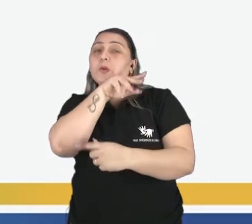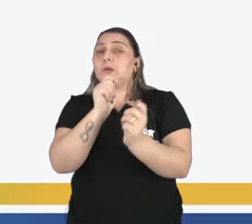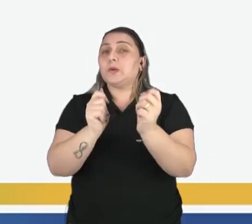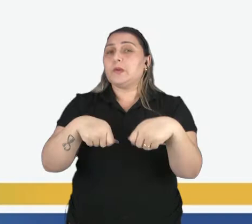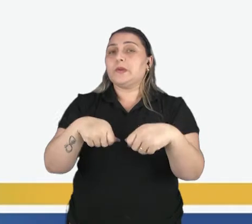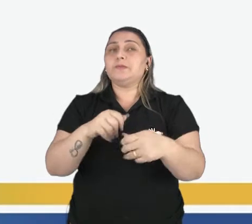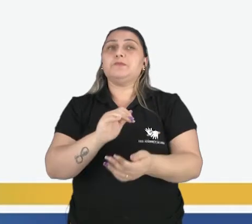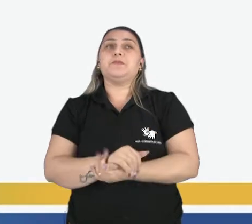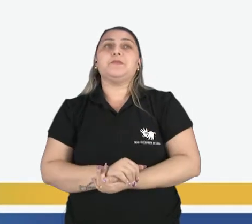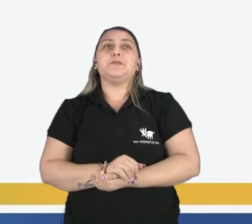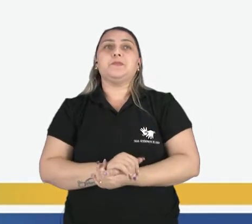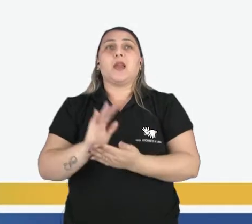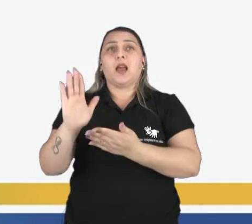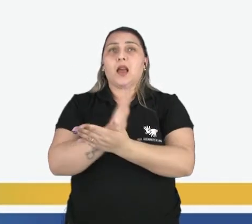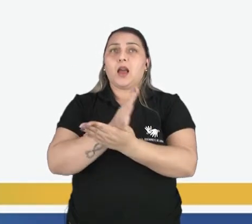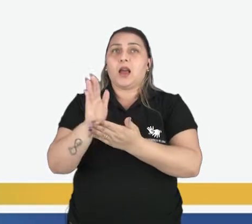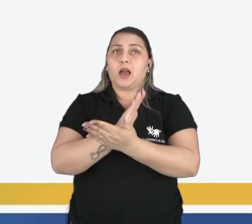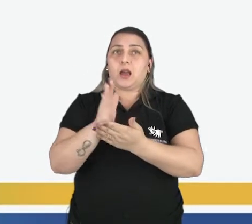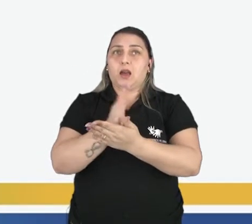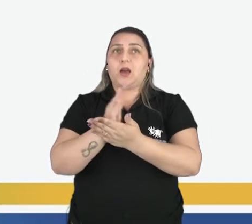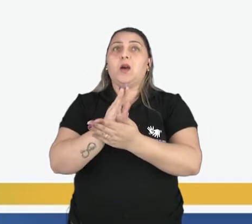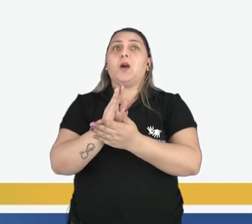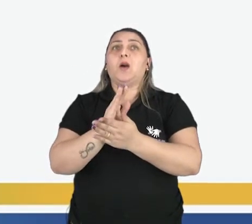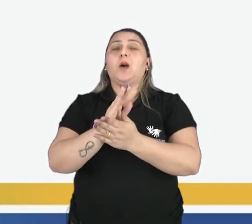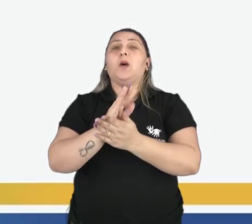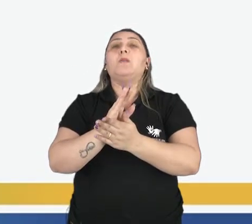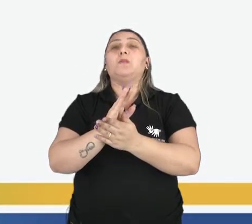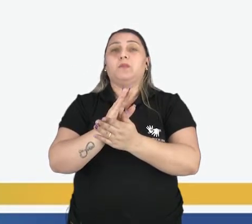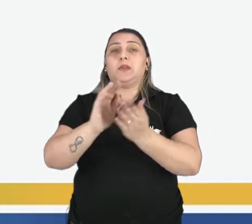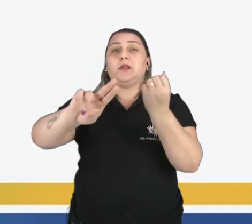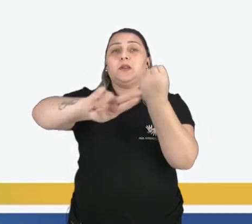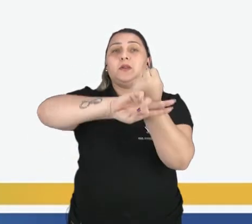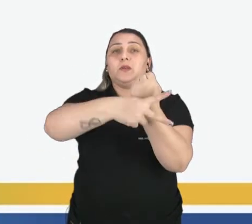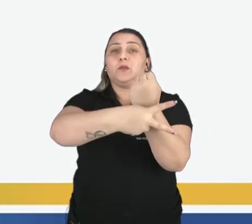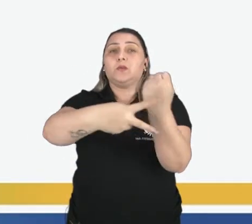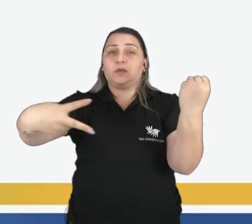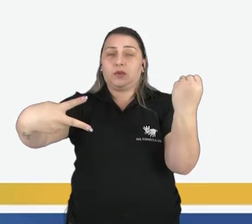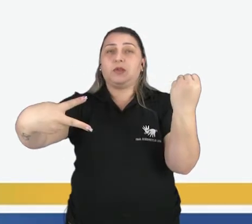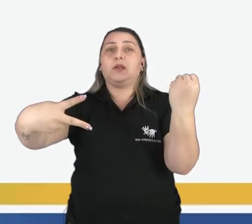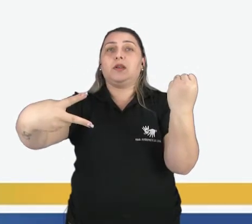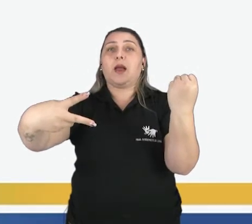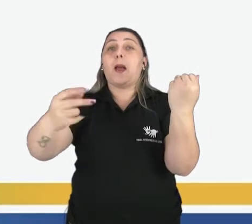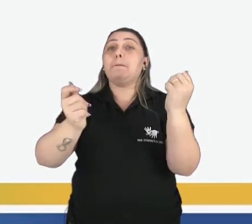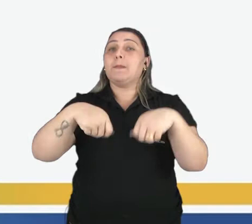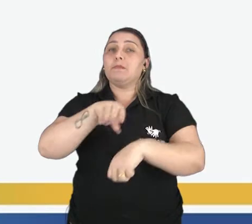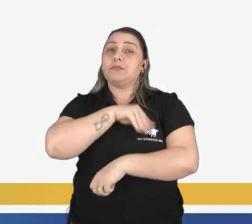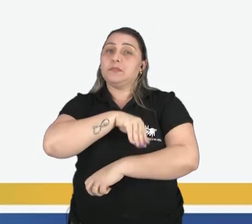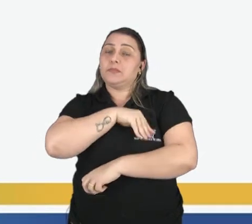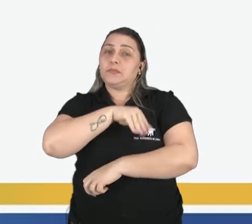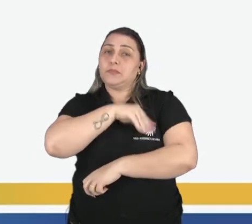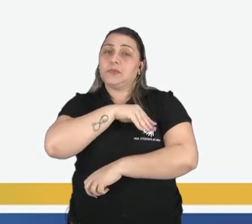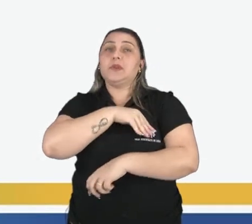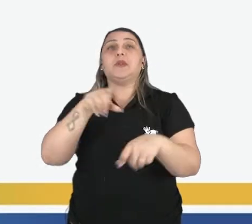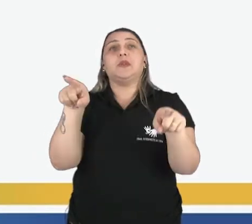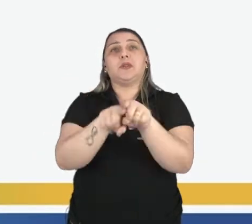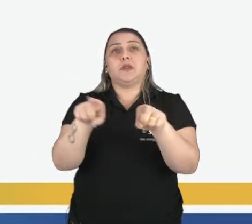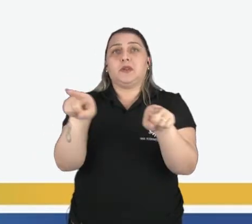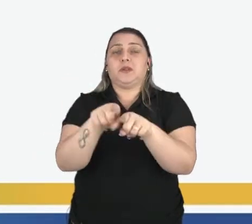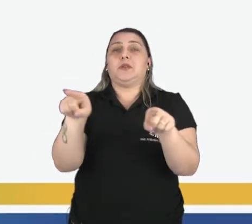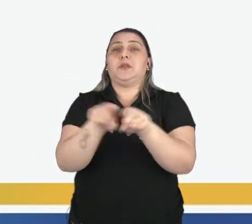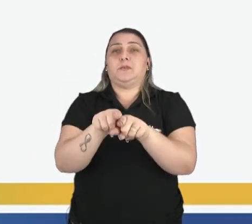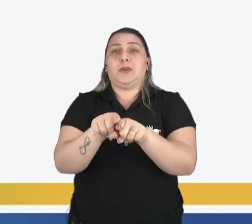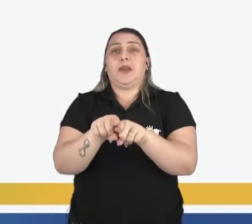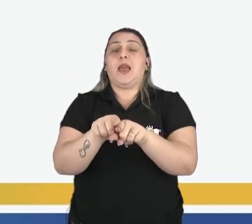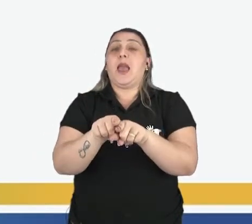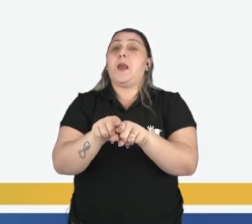lá. Algumas das causas da desigualdade social: má distribuição de renda e, ao mesmo tempo,